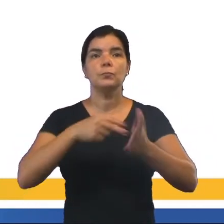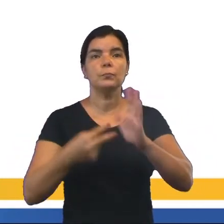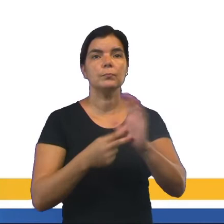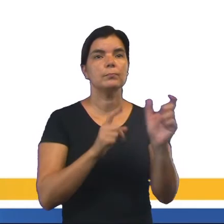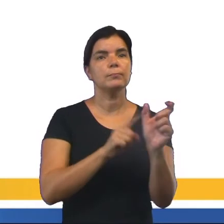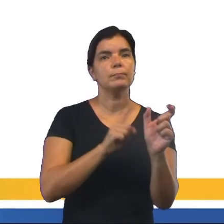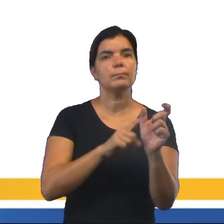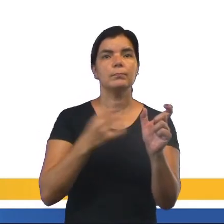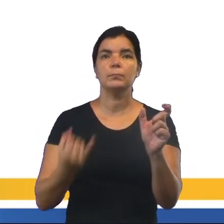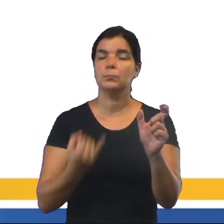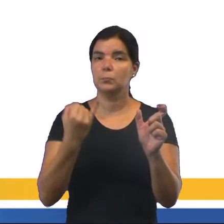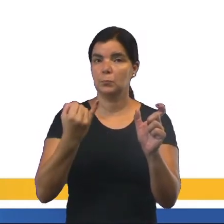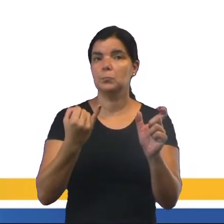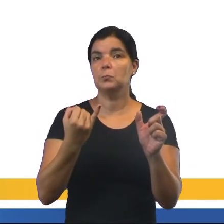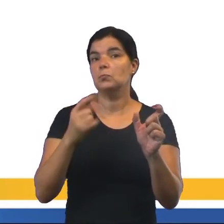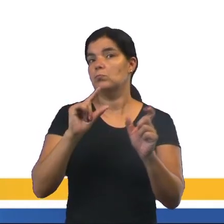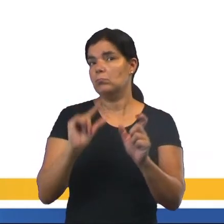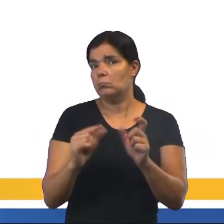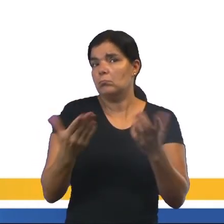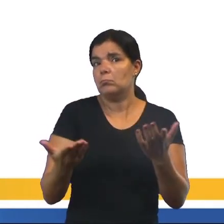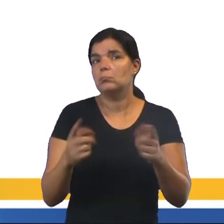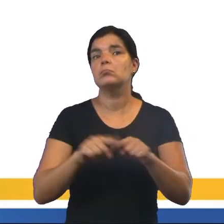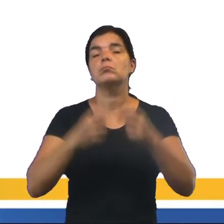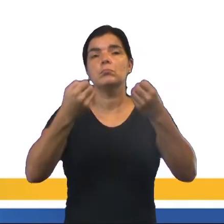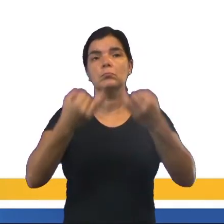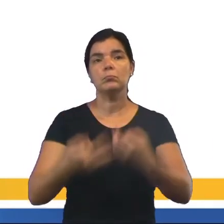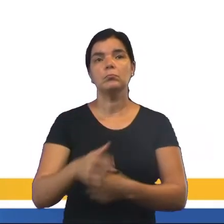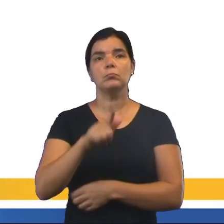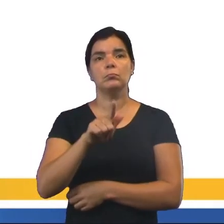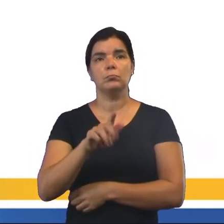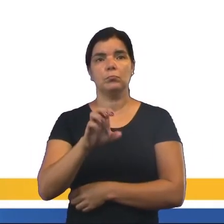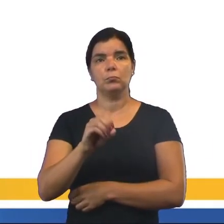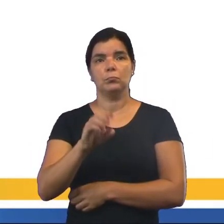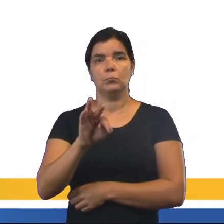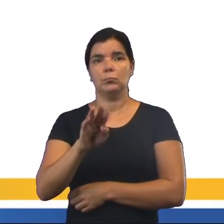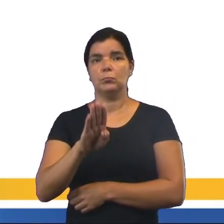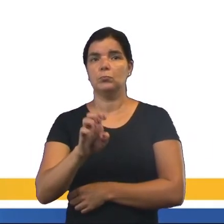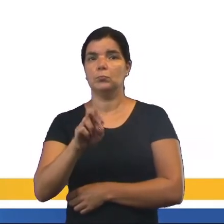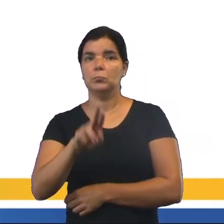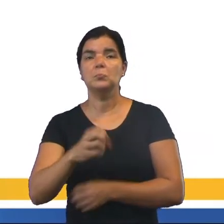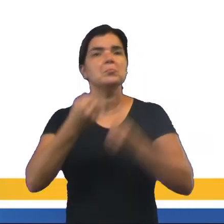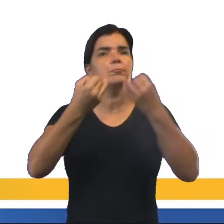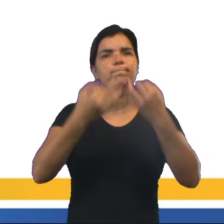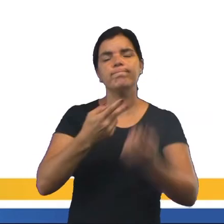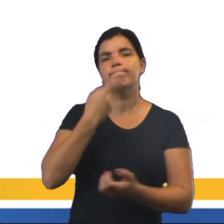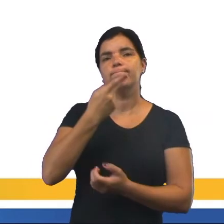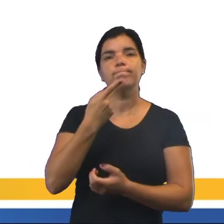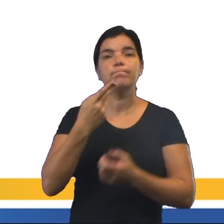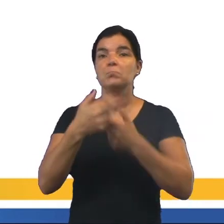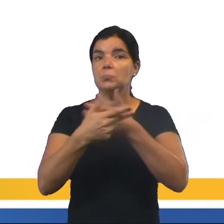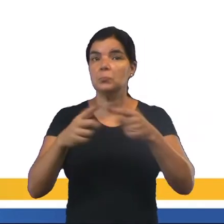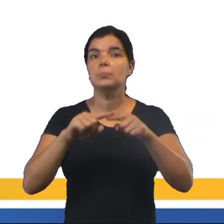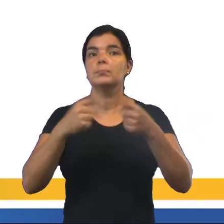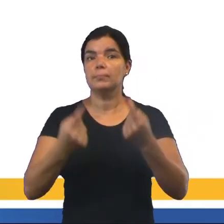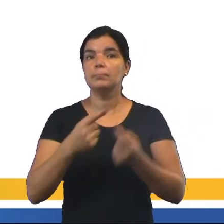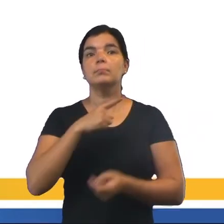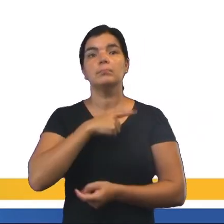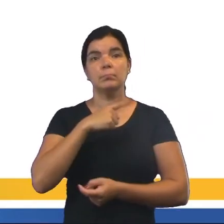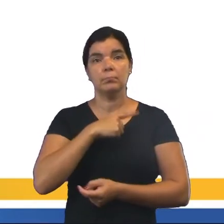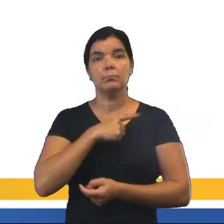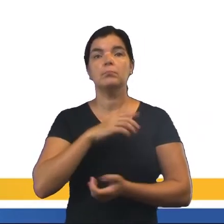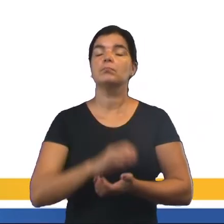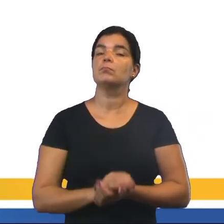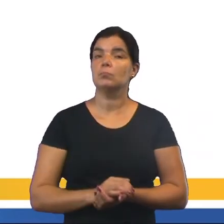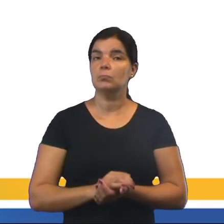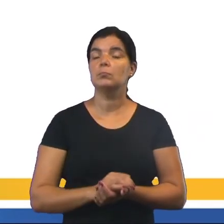discurso, o significado das palavras importa pouco, pois, como declarou Goebbels, não falamos para dizer alguma coisa, mas para obter